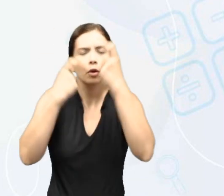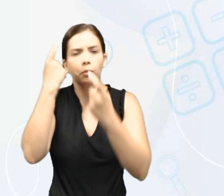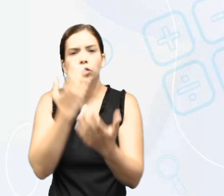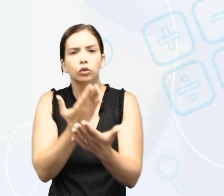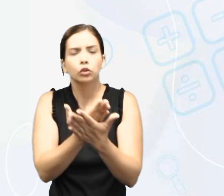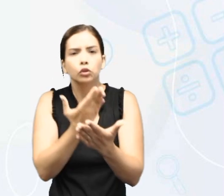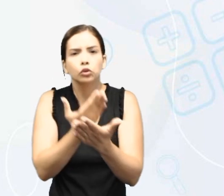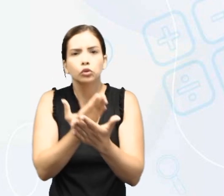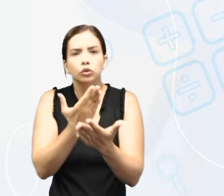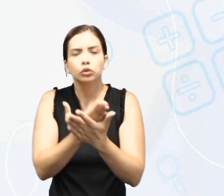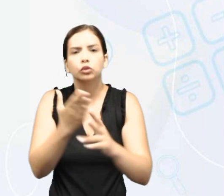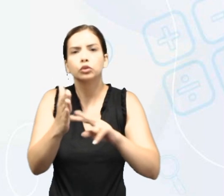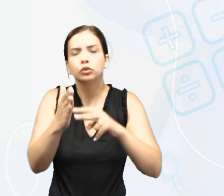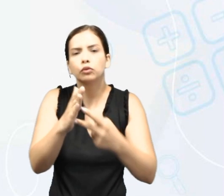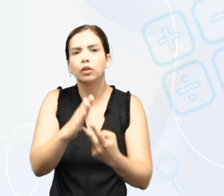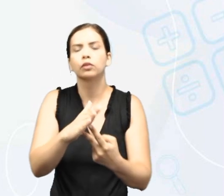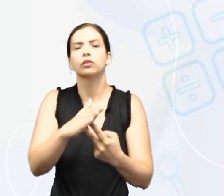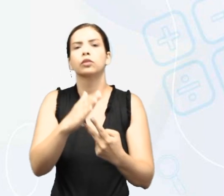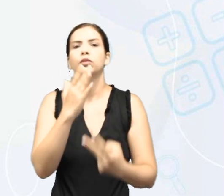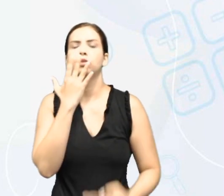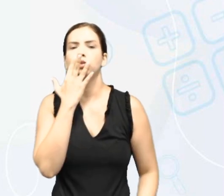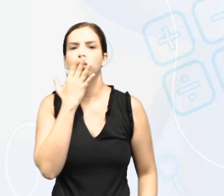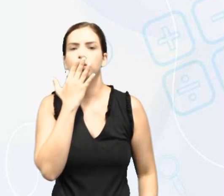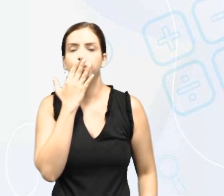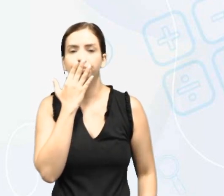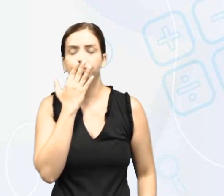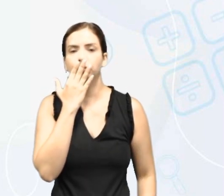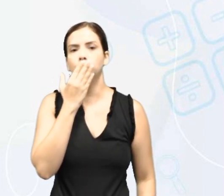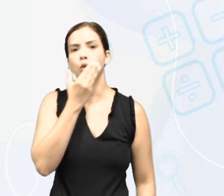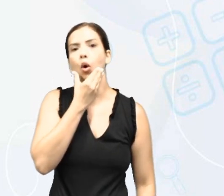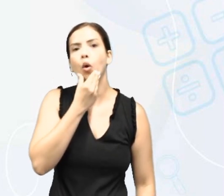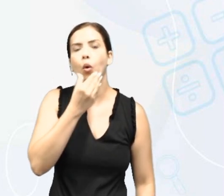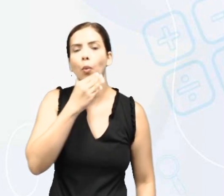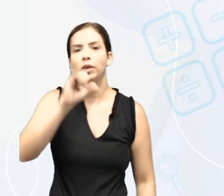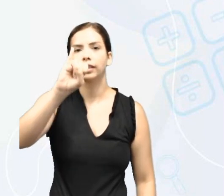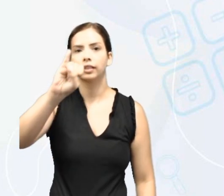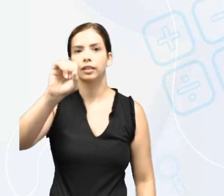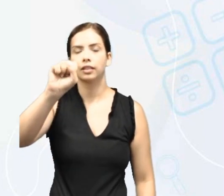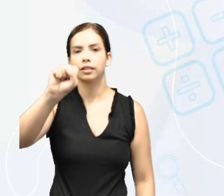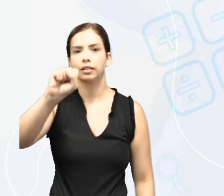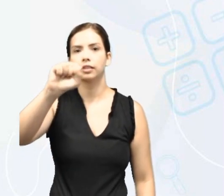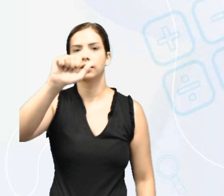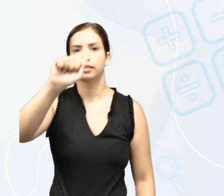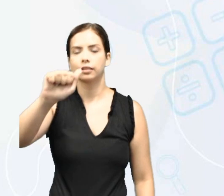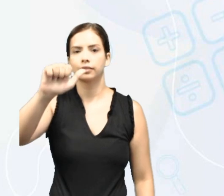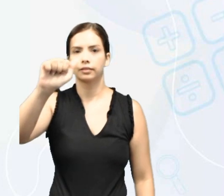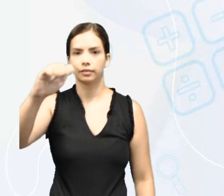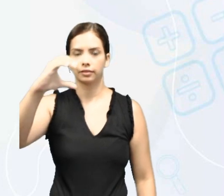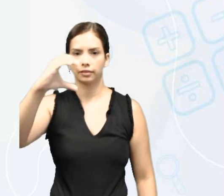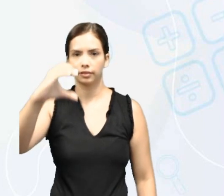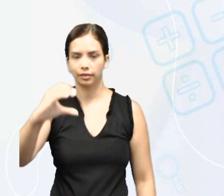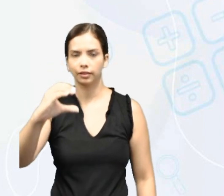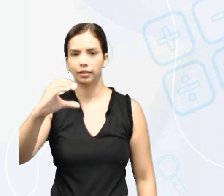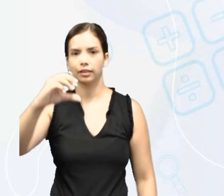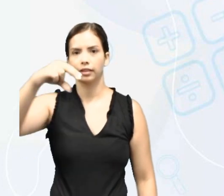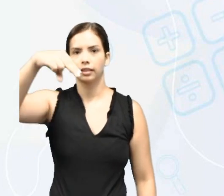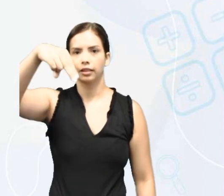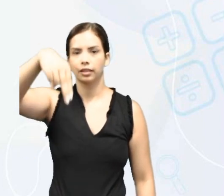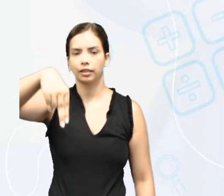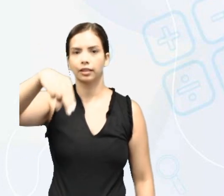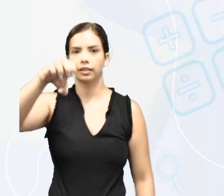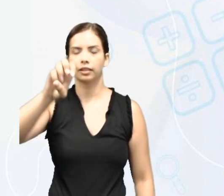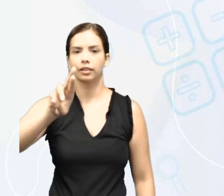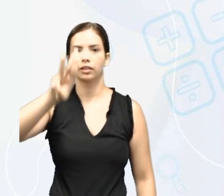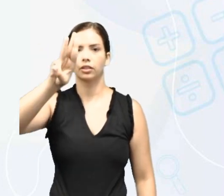simbologia das cores. Isaac Newton, né, como a gente pode ver aqui, em